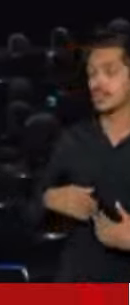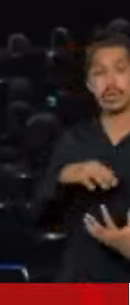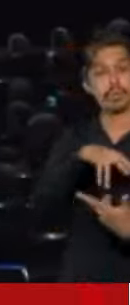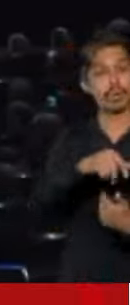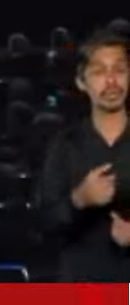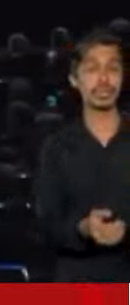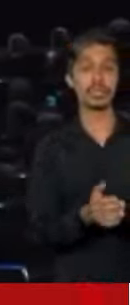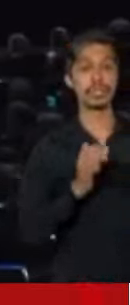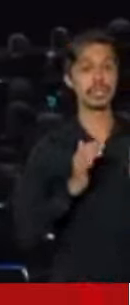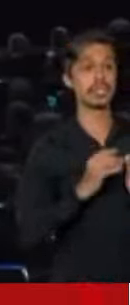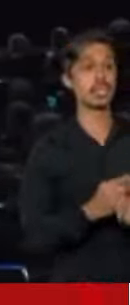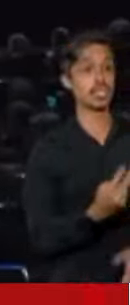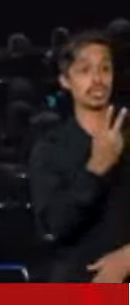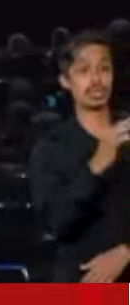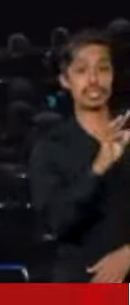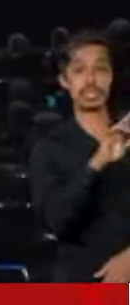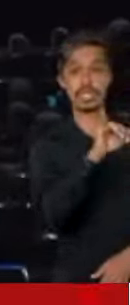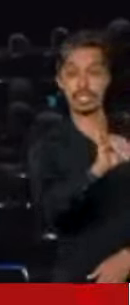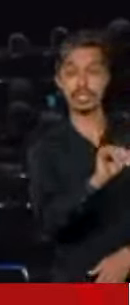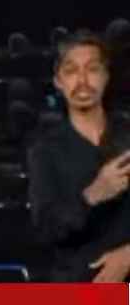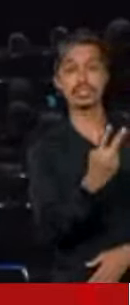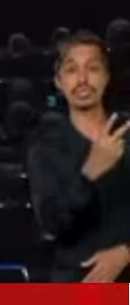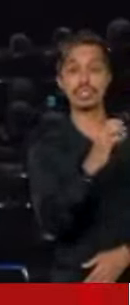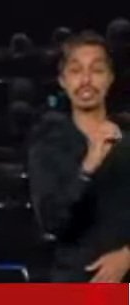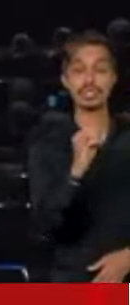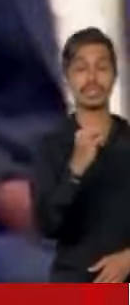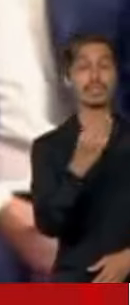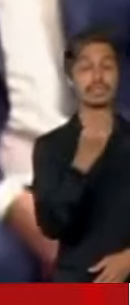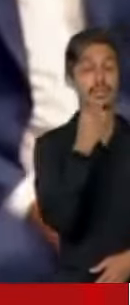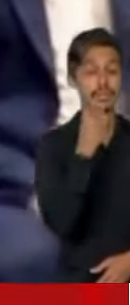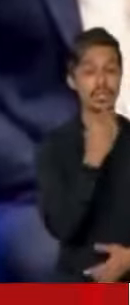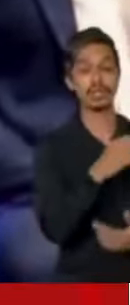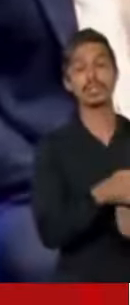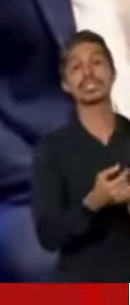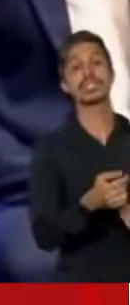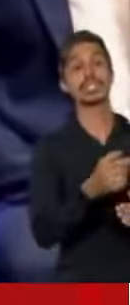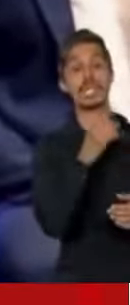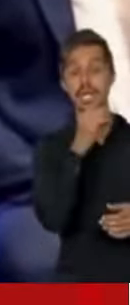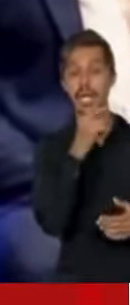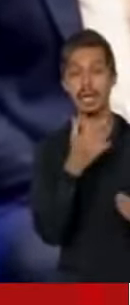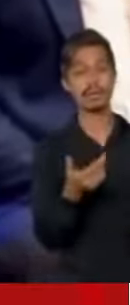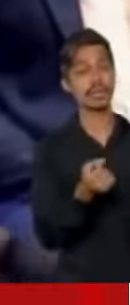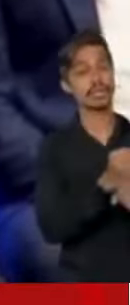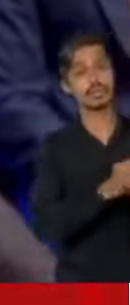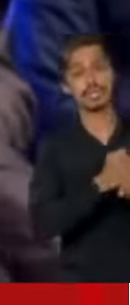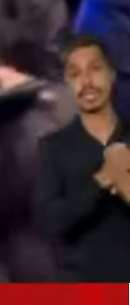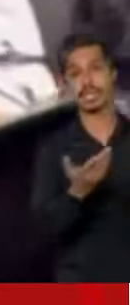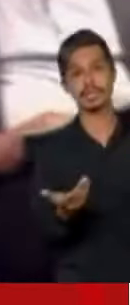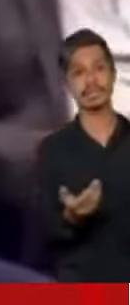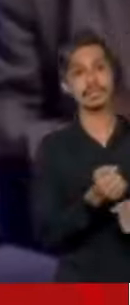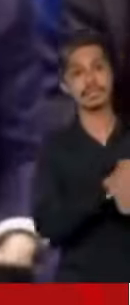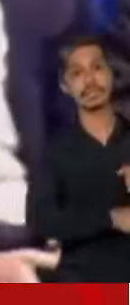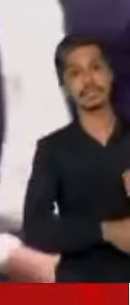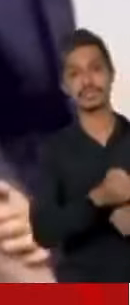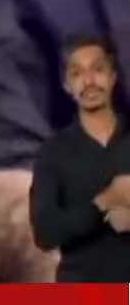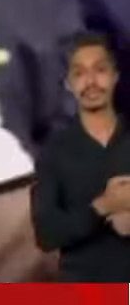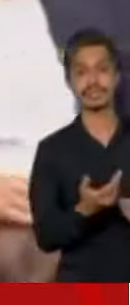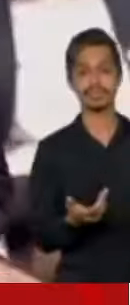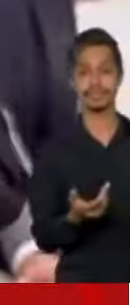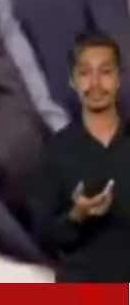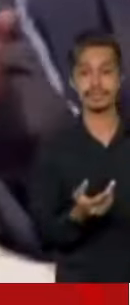gastou 2 trilhões e 220 bilhões de dólares em armas no ano passado. As pessoas têm o direito de negar as